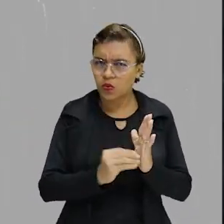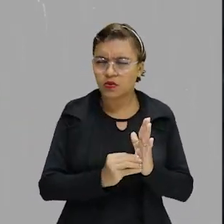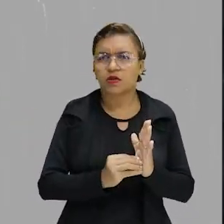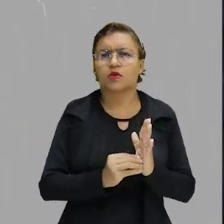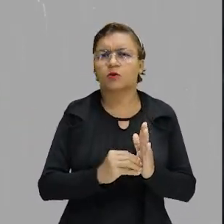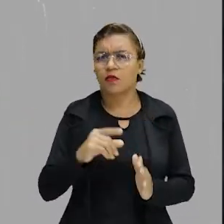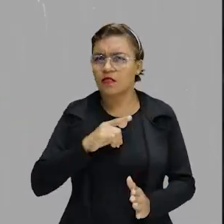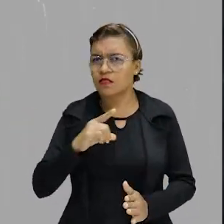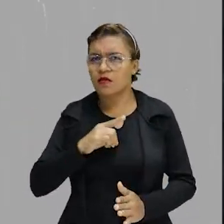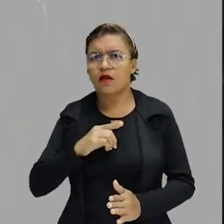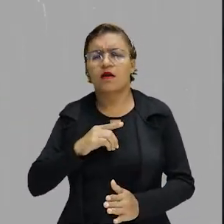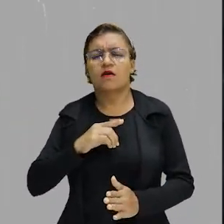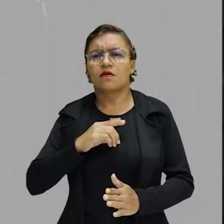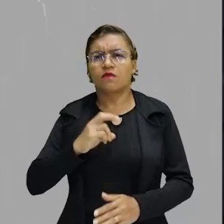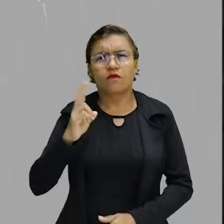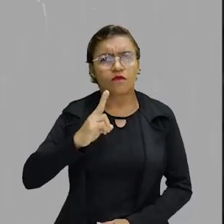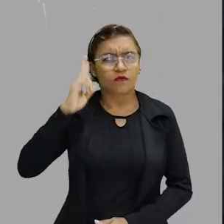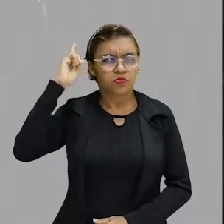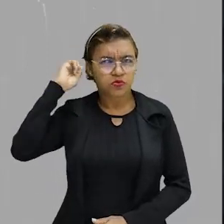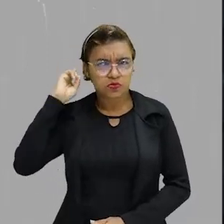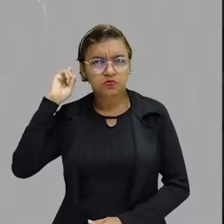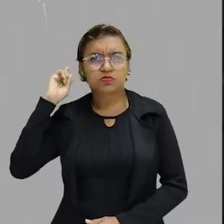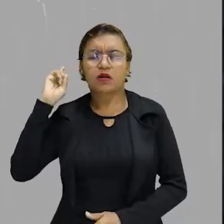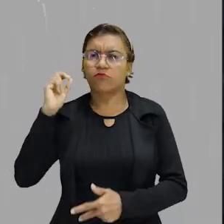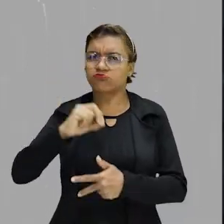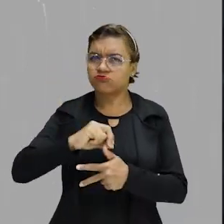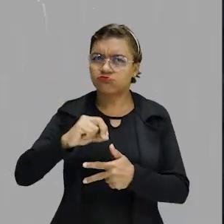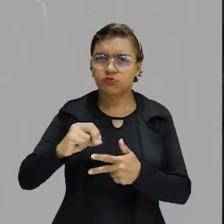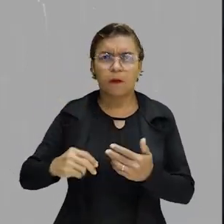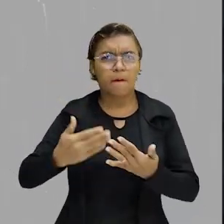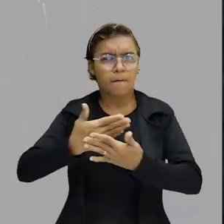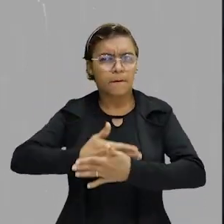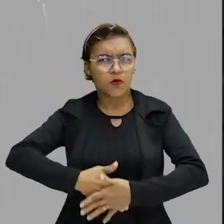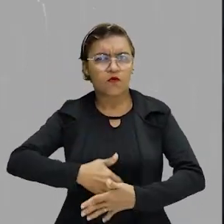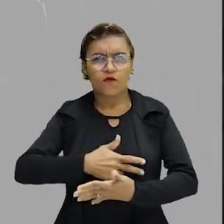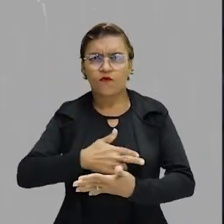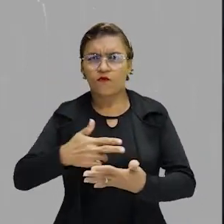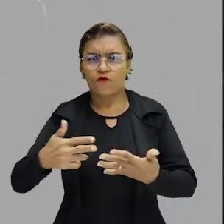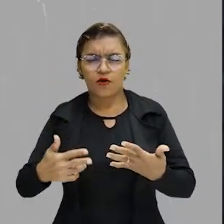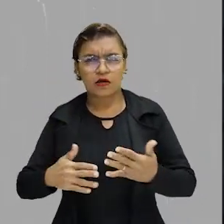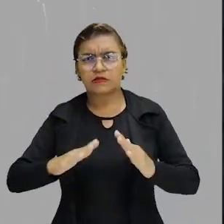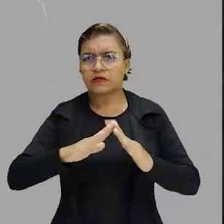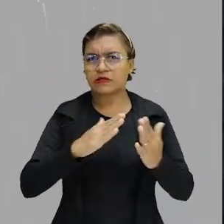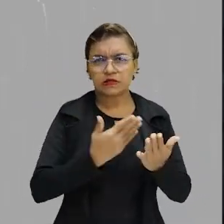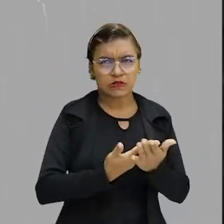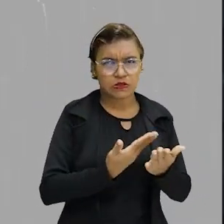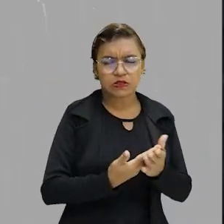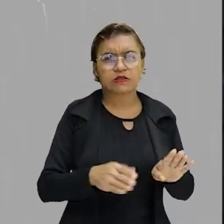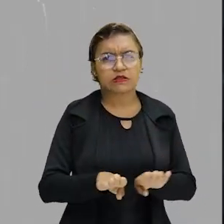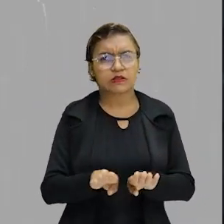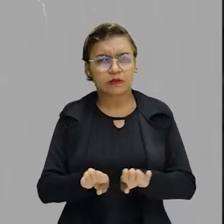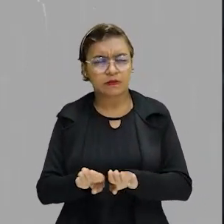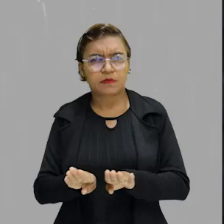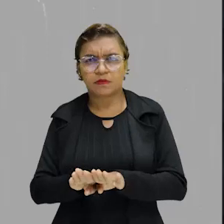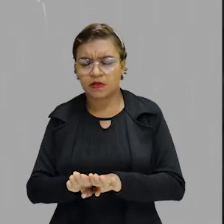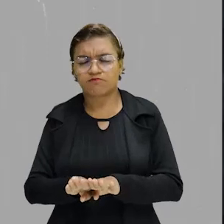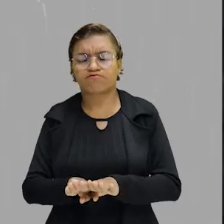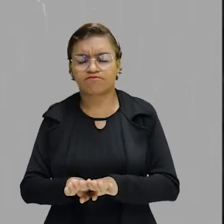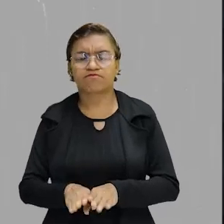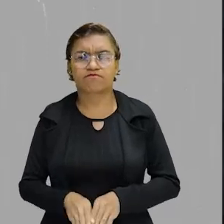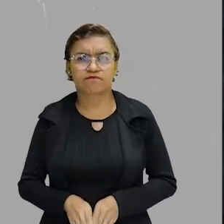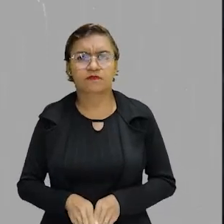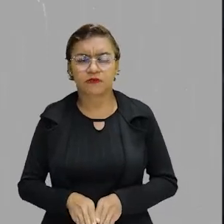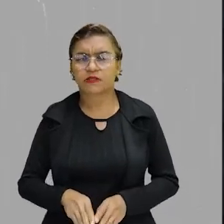no vestibular, muito cobrado em todos os tipos de prova, né, na própria escola, no Enem, em outros vestibulares e seletivos,